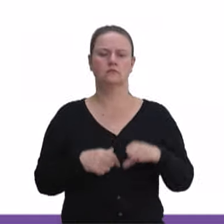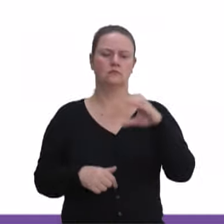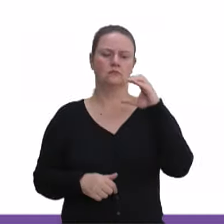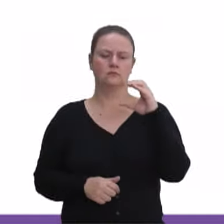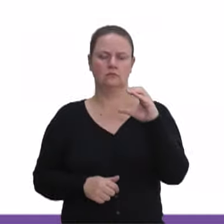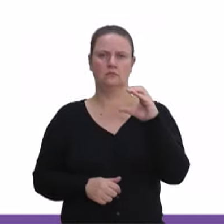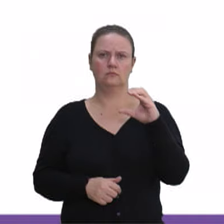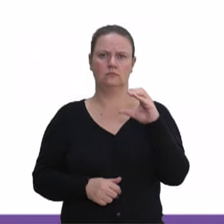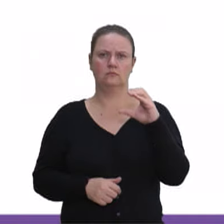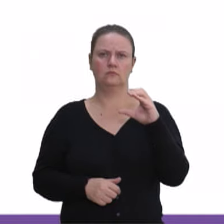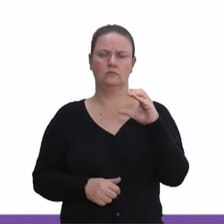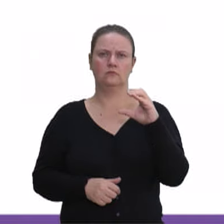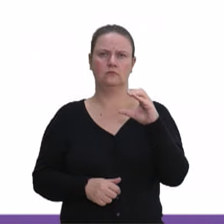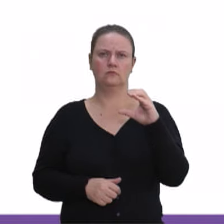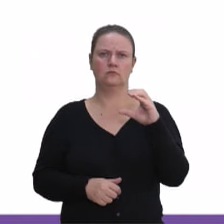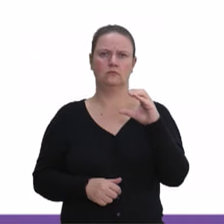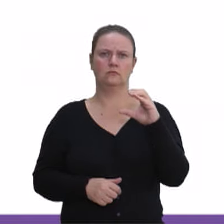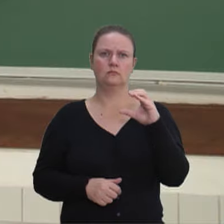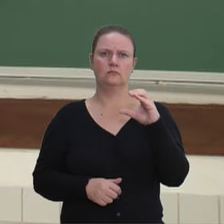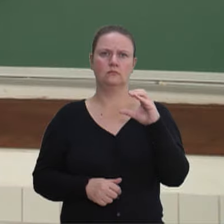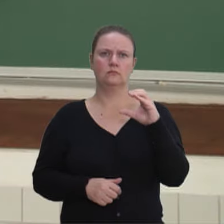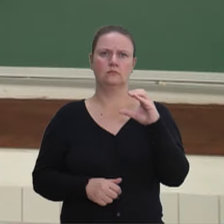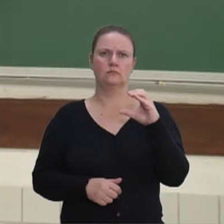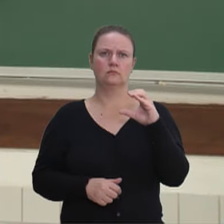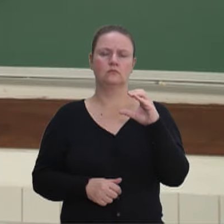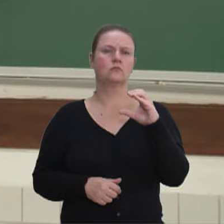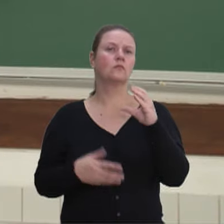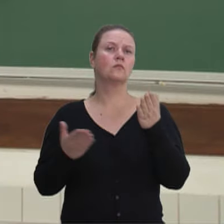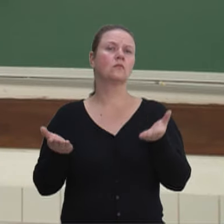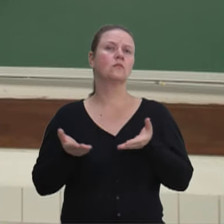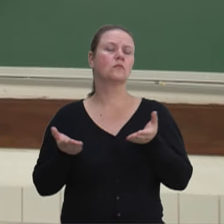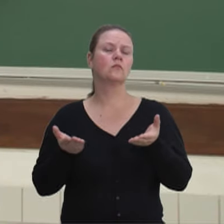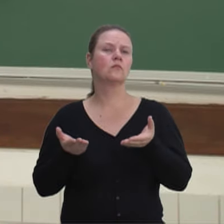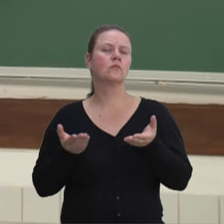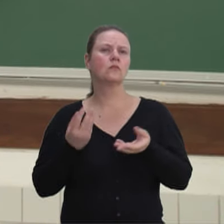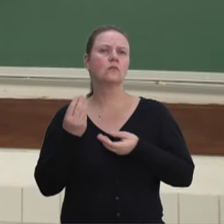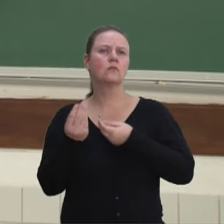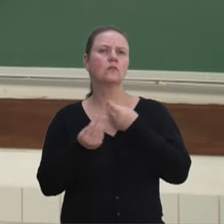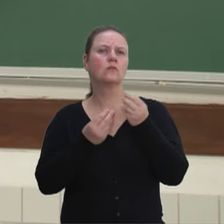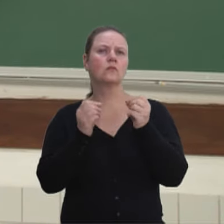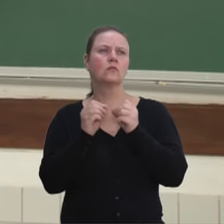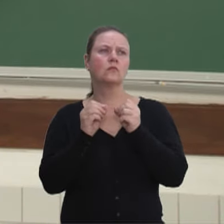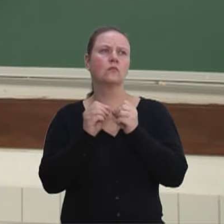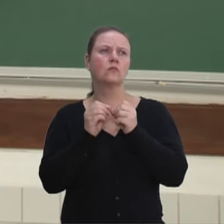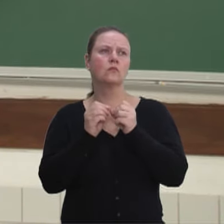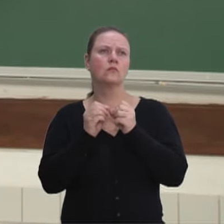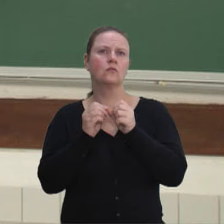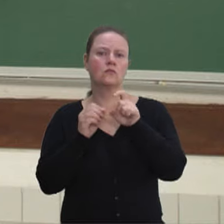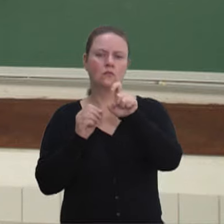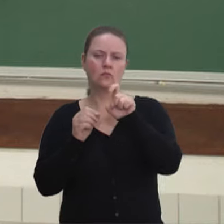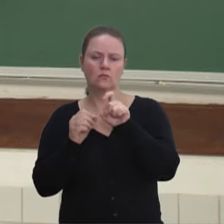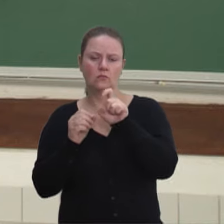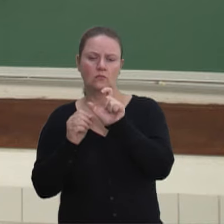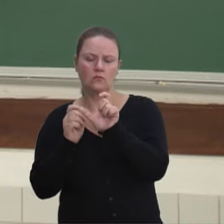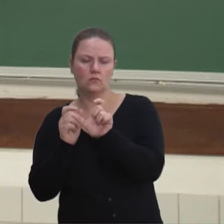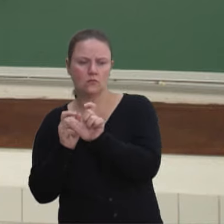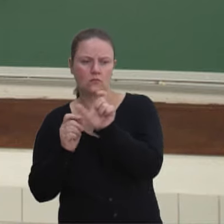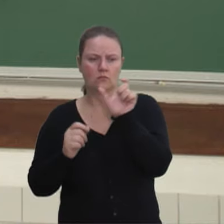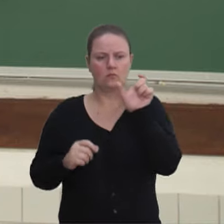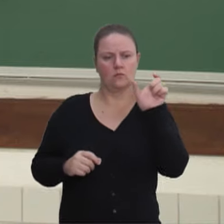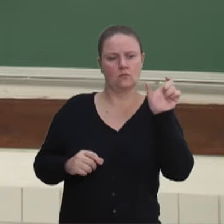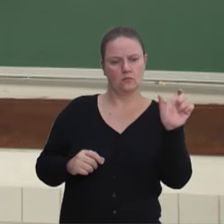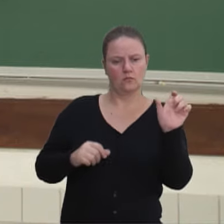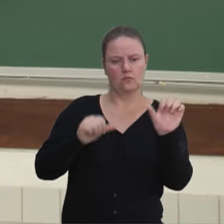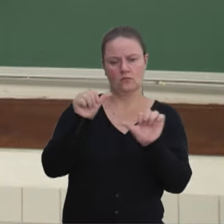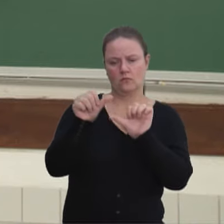gente tem da equação. Vou arrumar como se fosse dessa forma. Vou pegar e vou trazer meu x por outro lado da